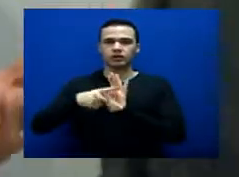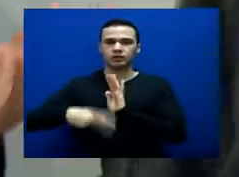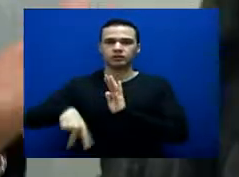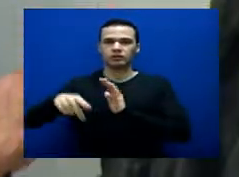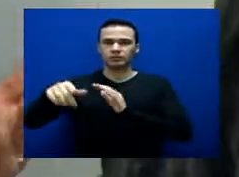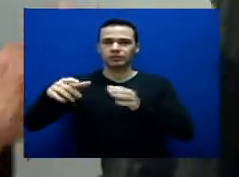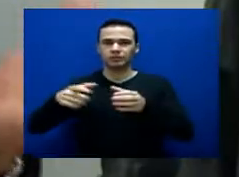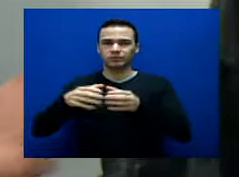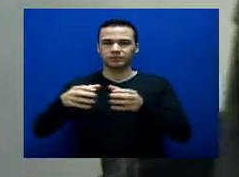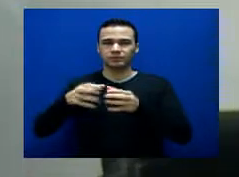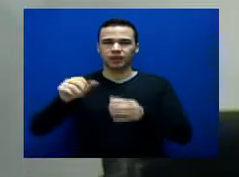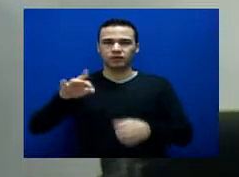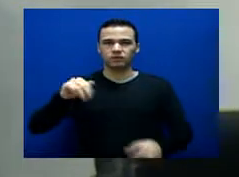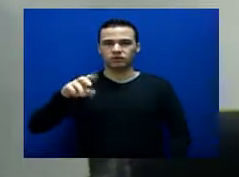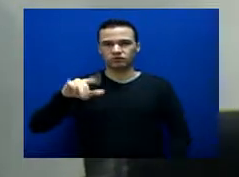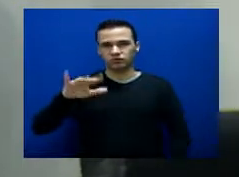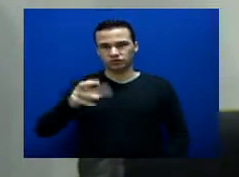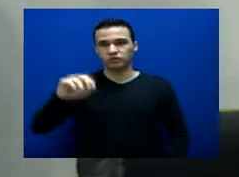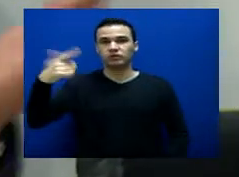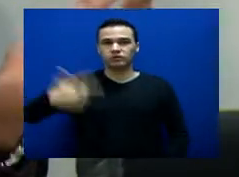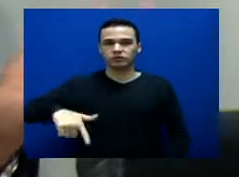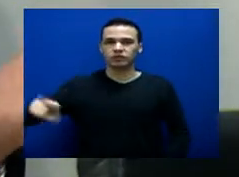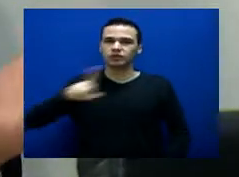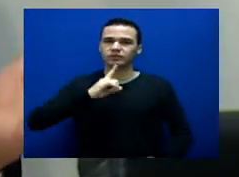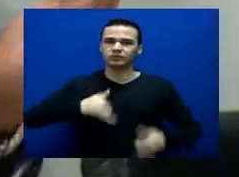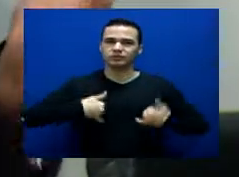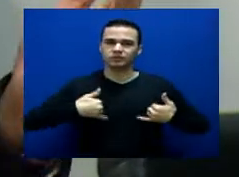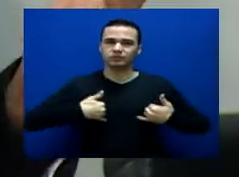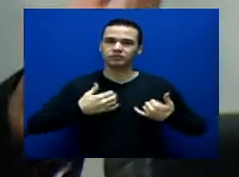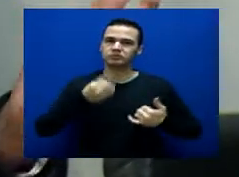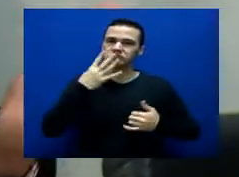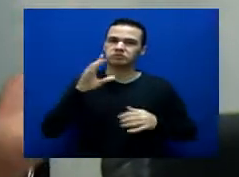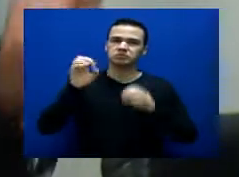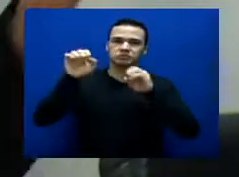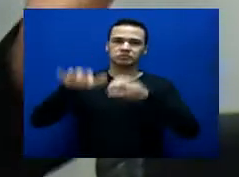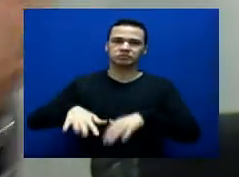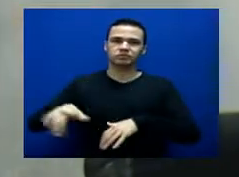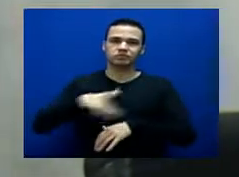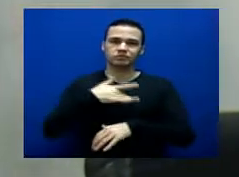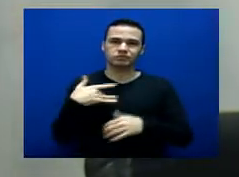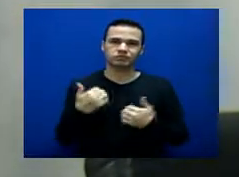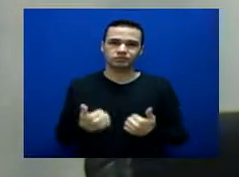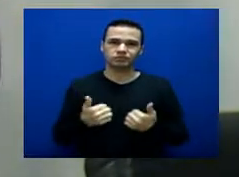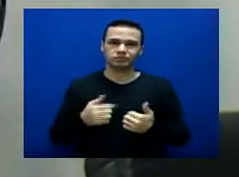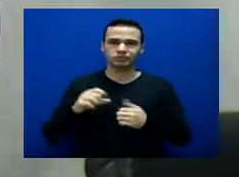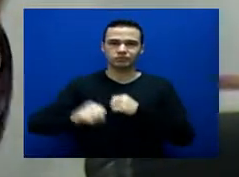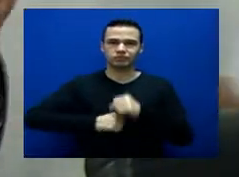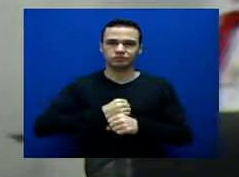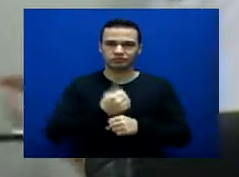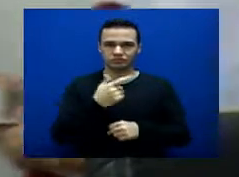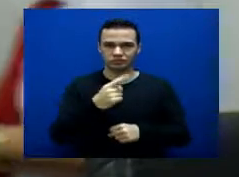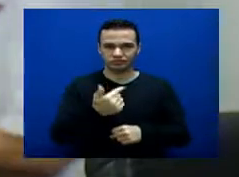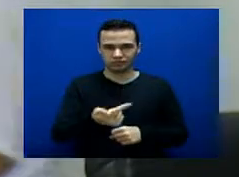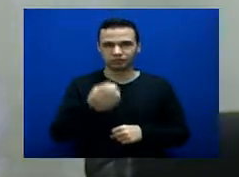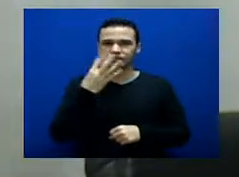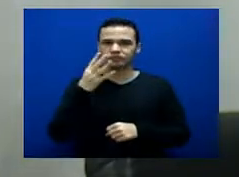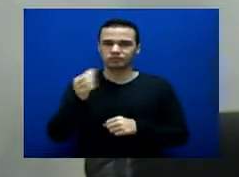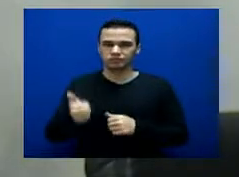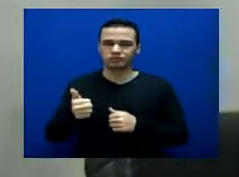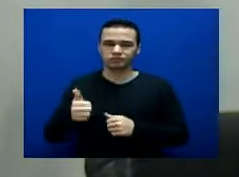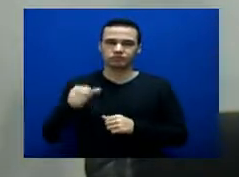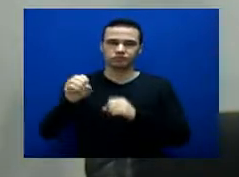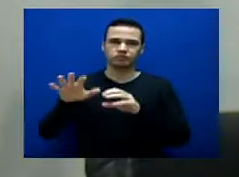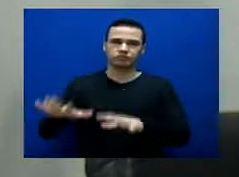que ontem, na data de ontem, completou mais um ano de vida, o qual nós queremos desejar saúde, felicidade e um ano abençoado. Parabéns, pastora Fabrícia, Deus te